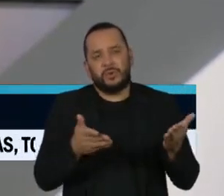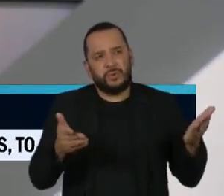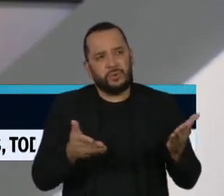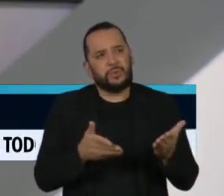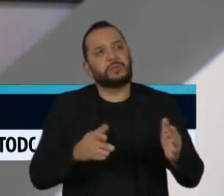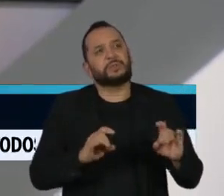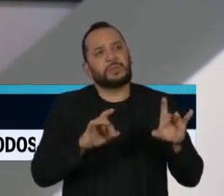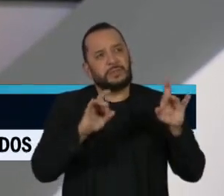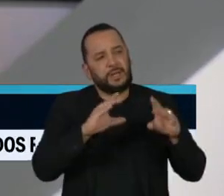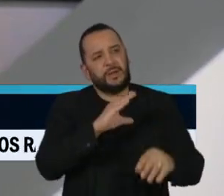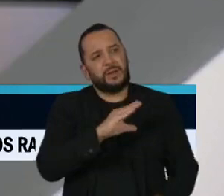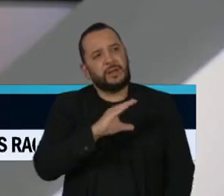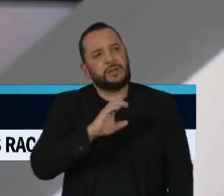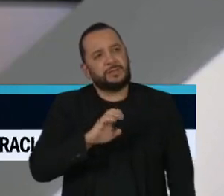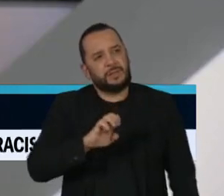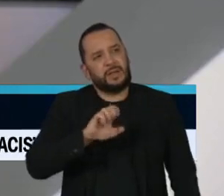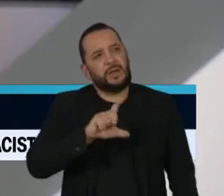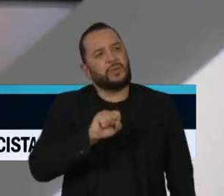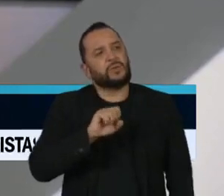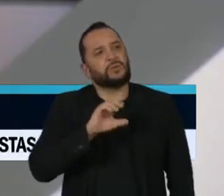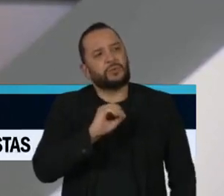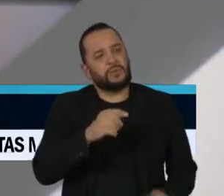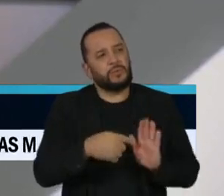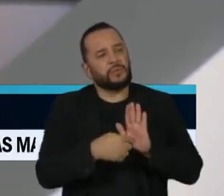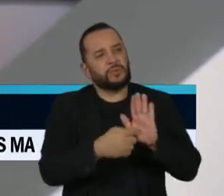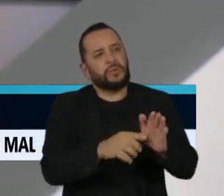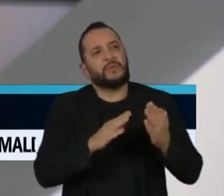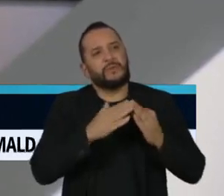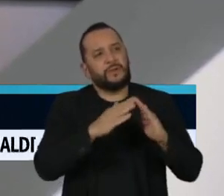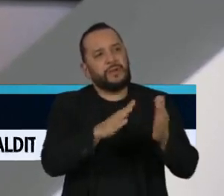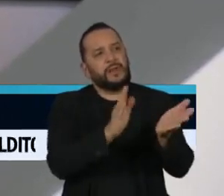da noite é o Celso Ataíde, que levou a favela para ser aplaudida de pé em Davos. Muito.